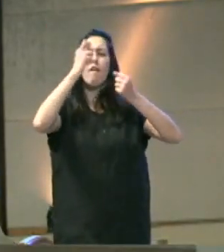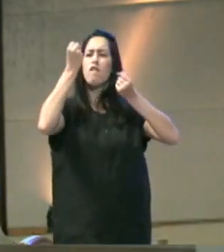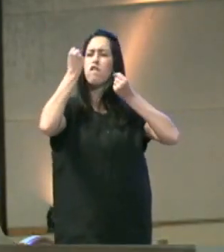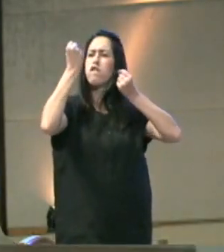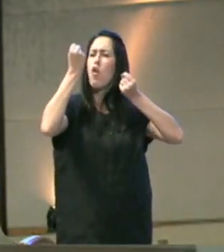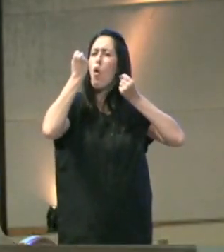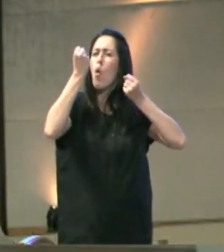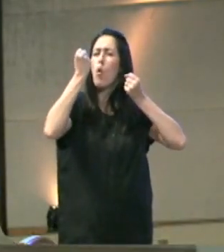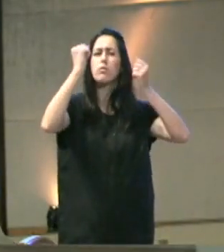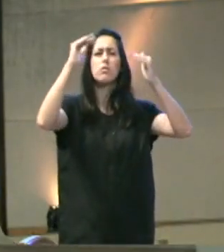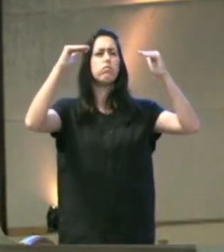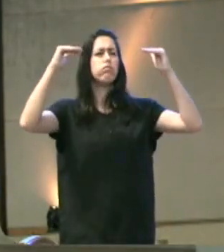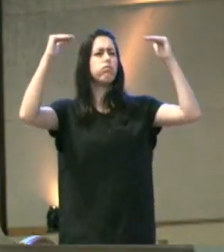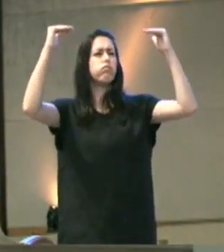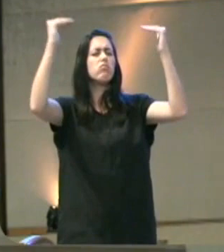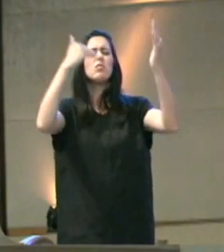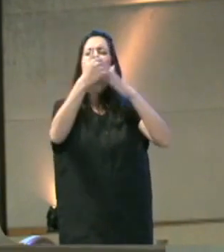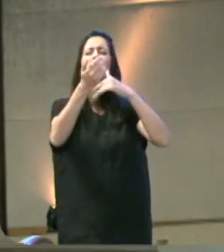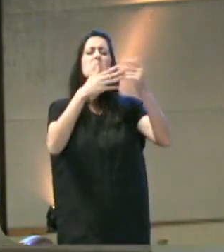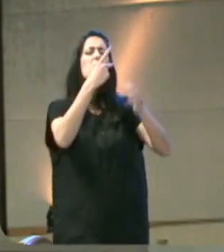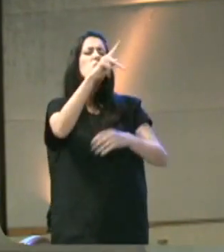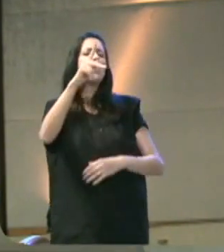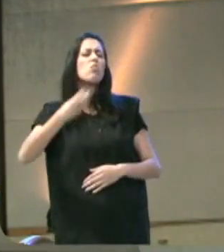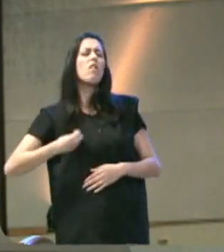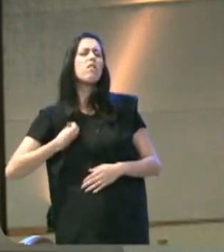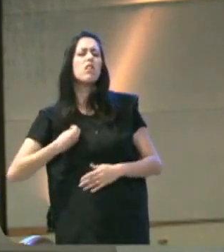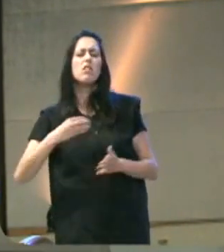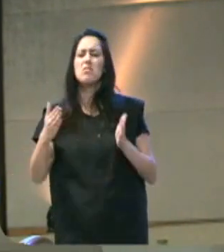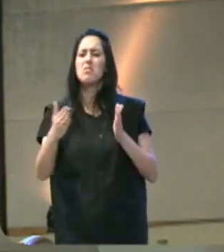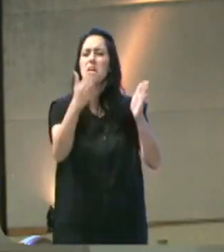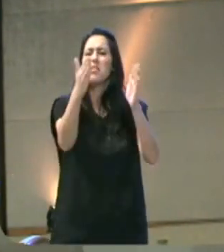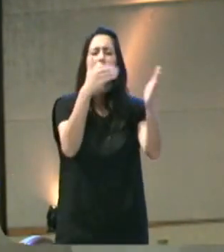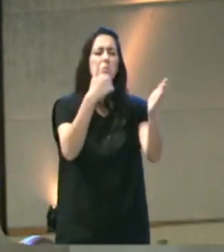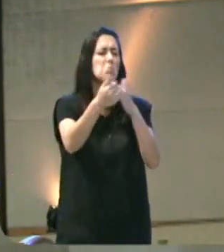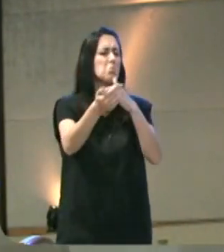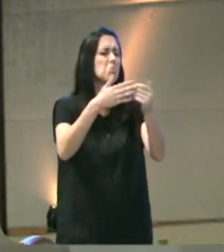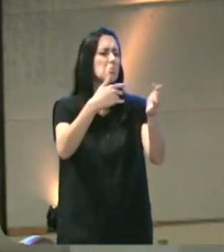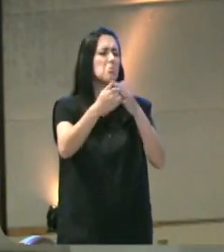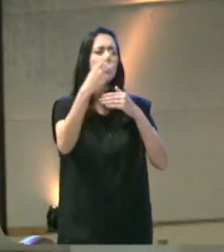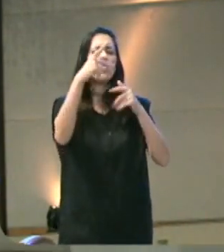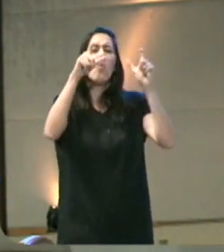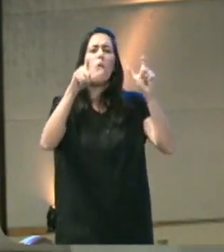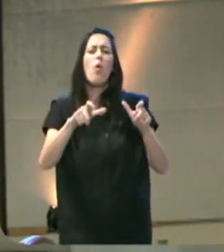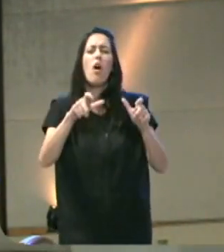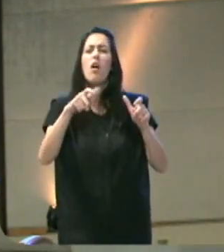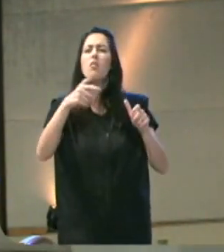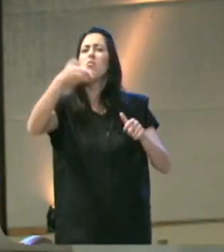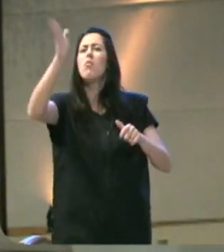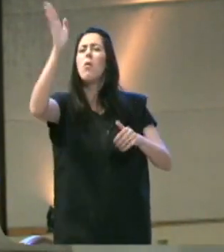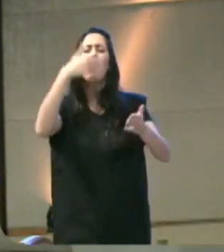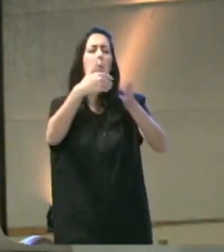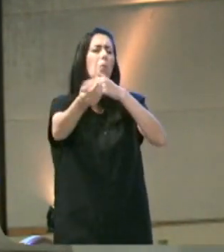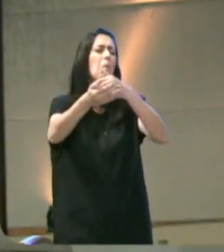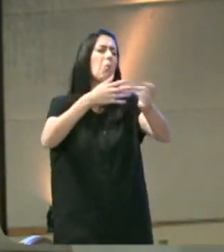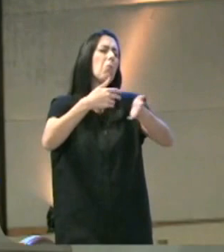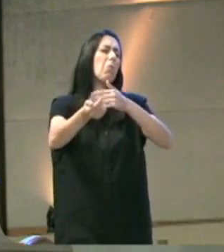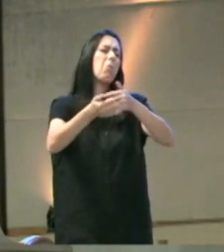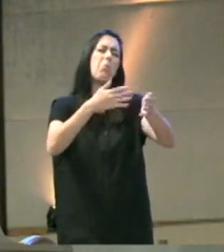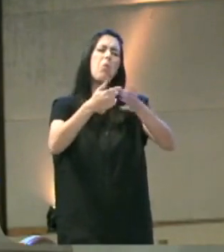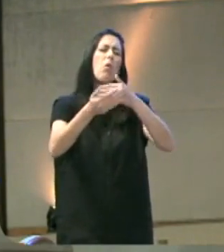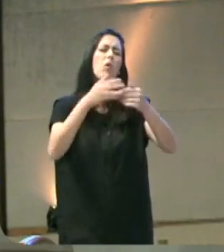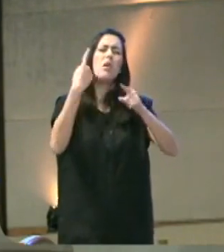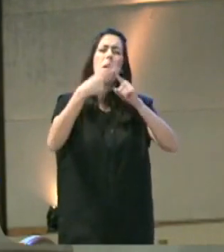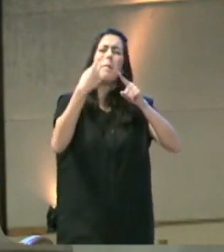importa o caminho que você vá, não importa o lugar em que você esteja, não importa nada disso, porque